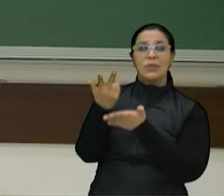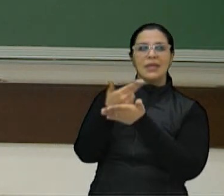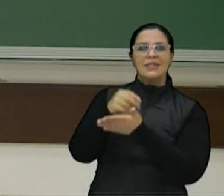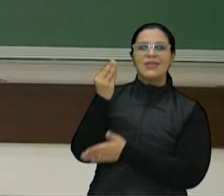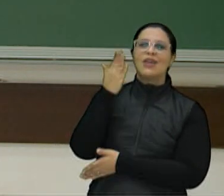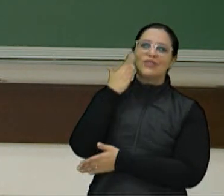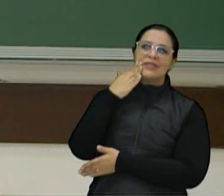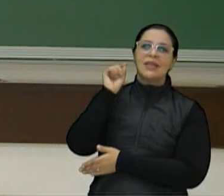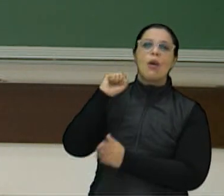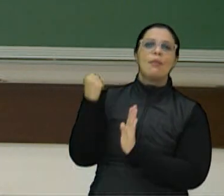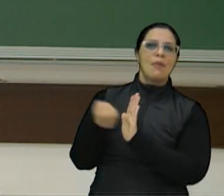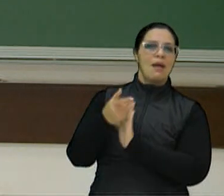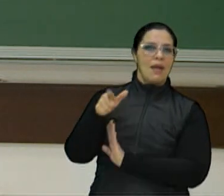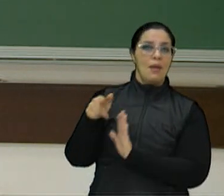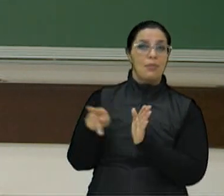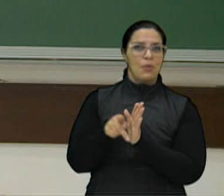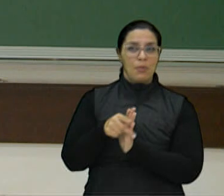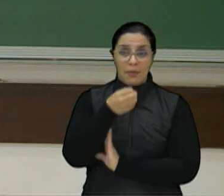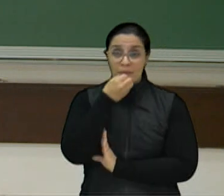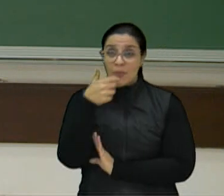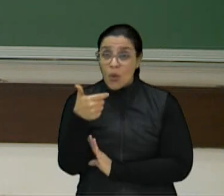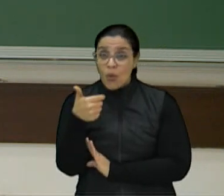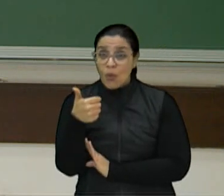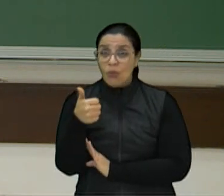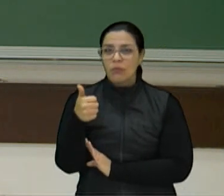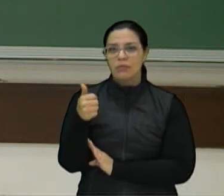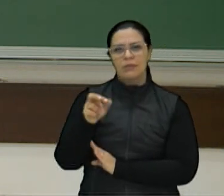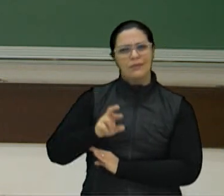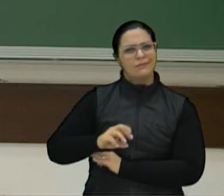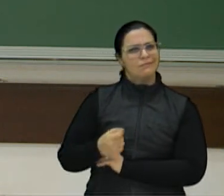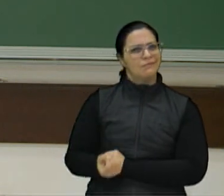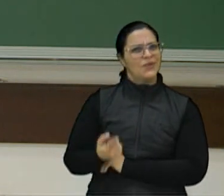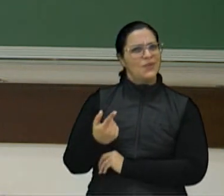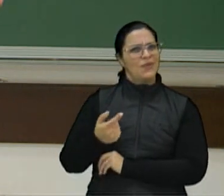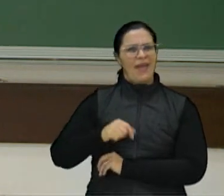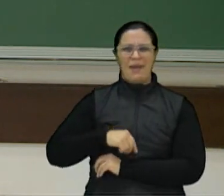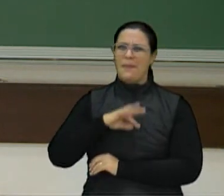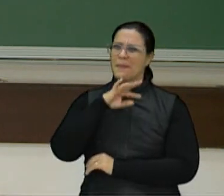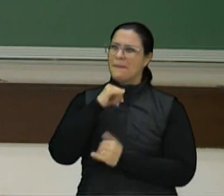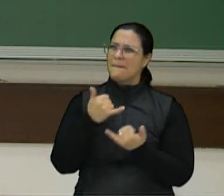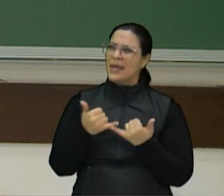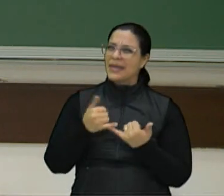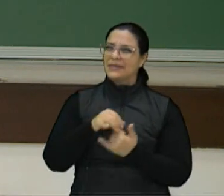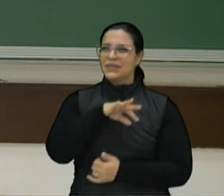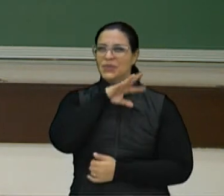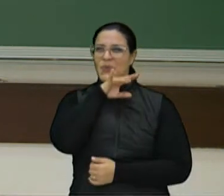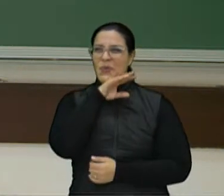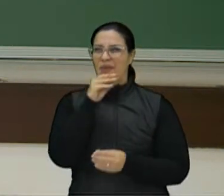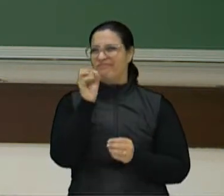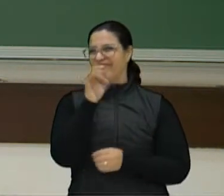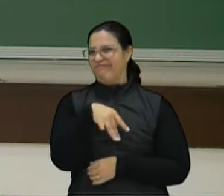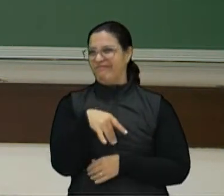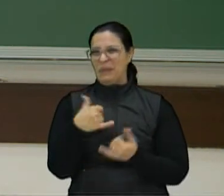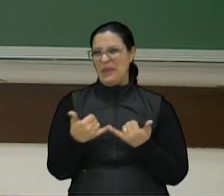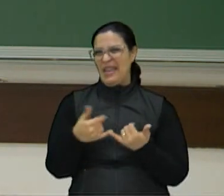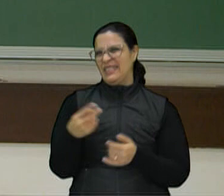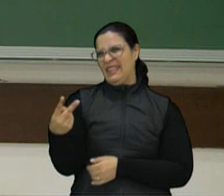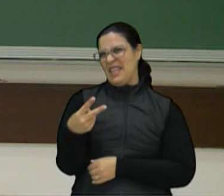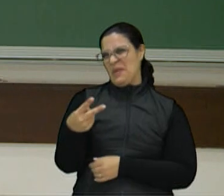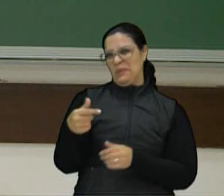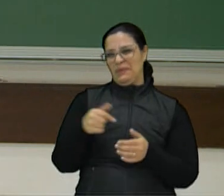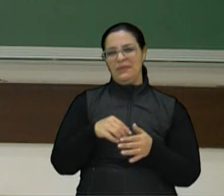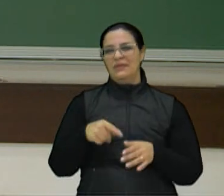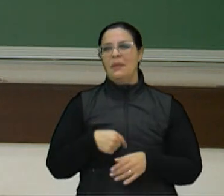desenho. E você vai dizer se é uma coisa boa ou se é algo, entre aspas, segunda categoria, não estou nem